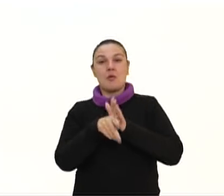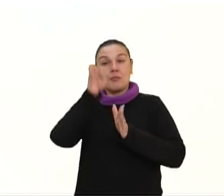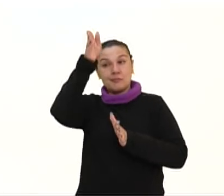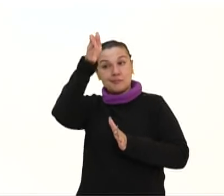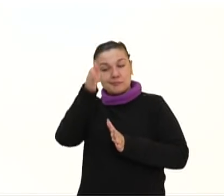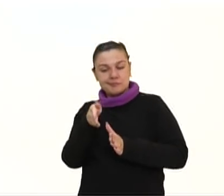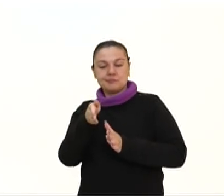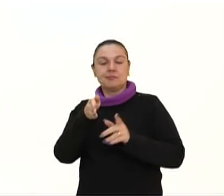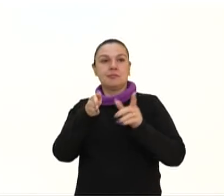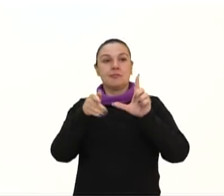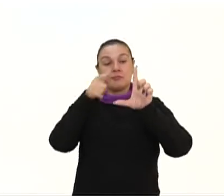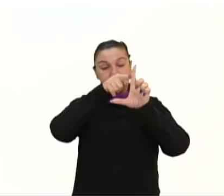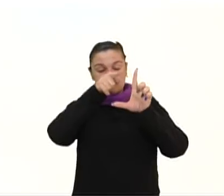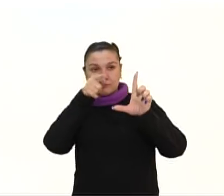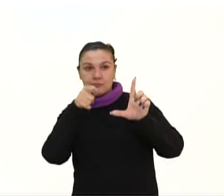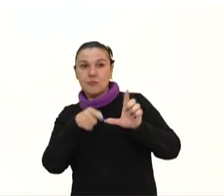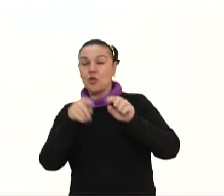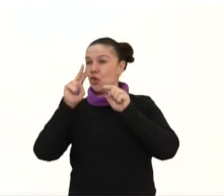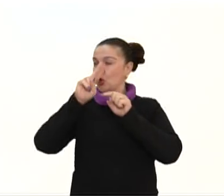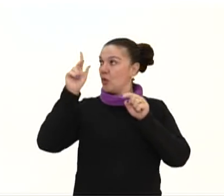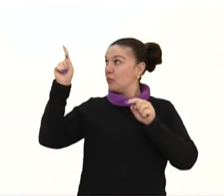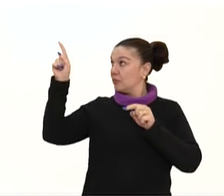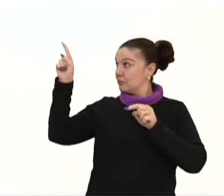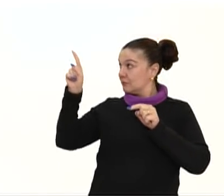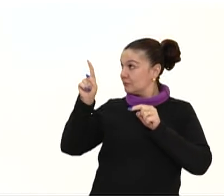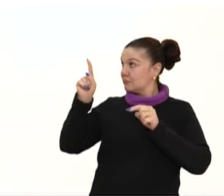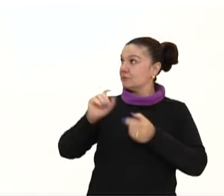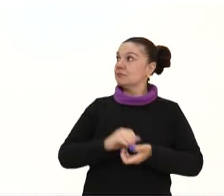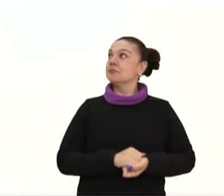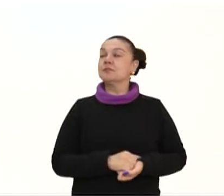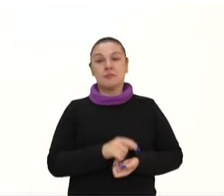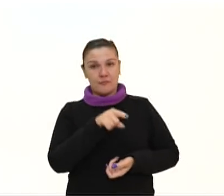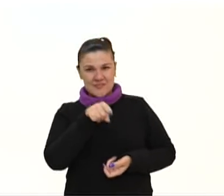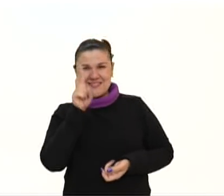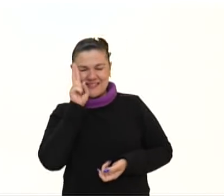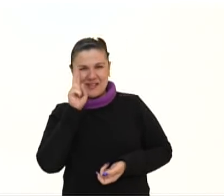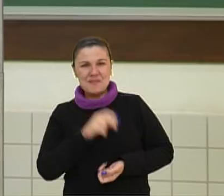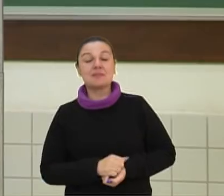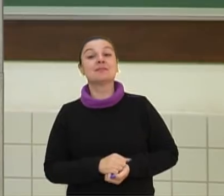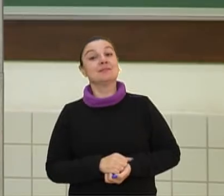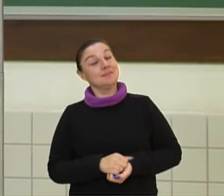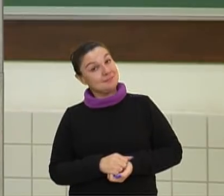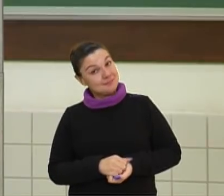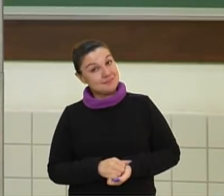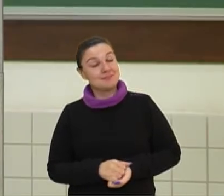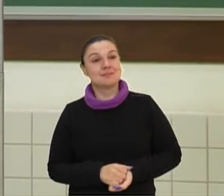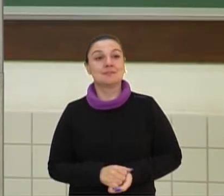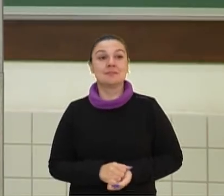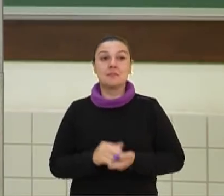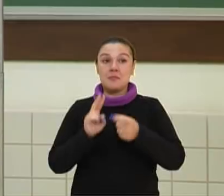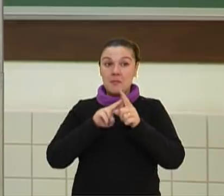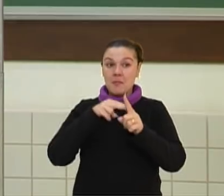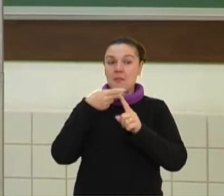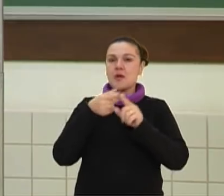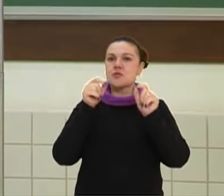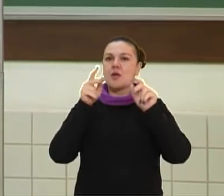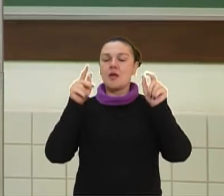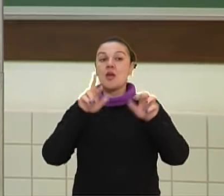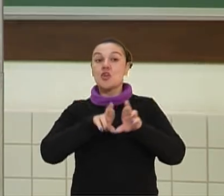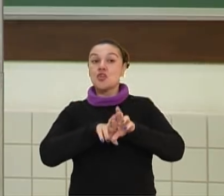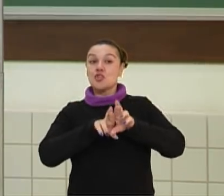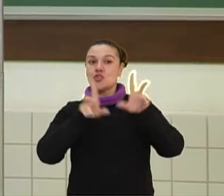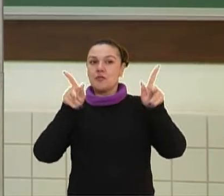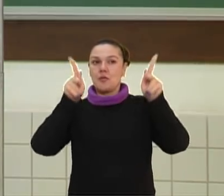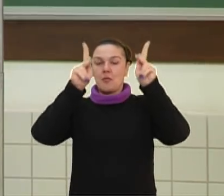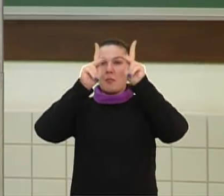lados, vértice, ângulo, diagonal. Lembram disso? Então, e vimos também a diferença